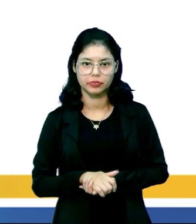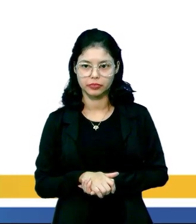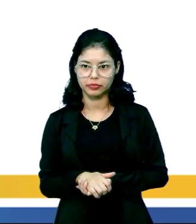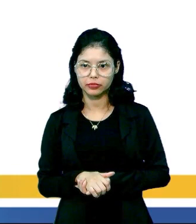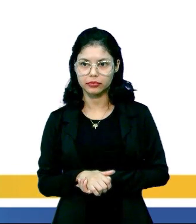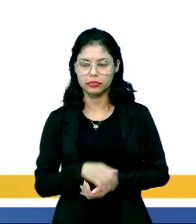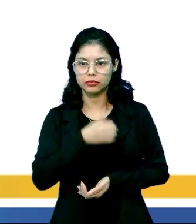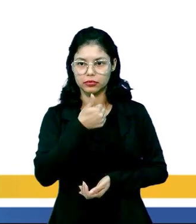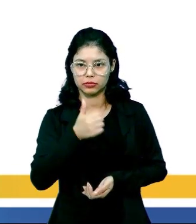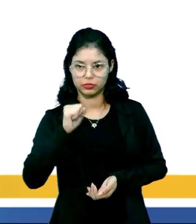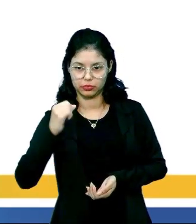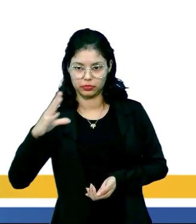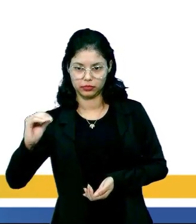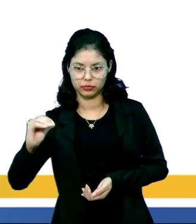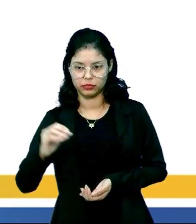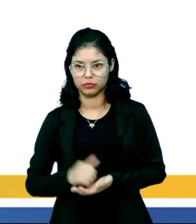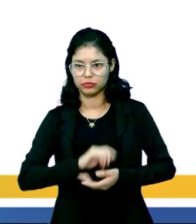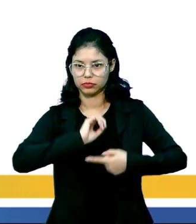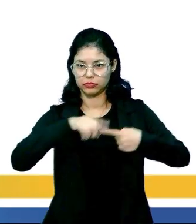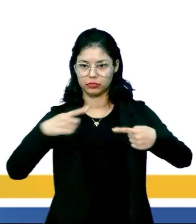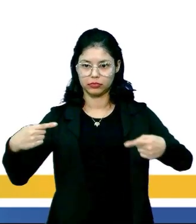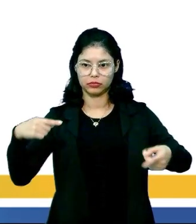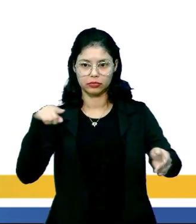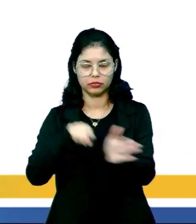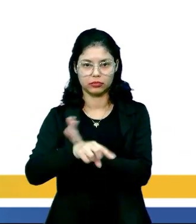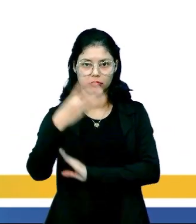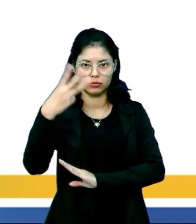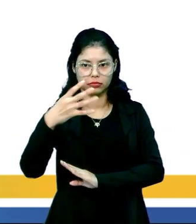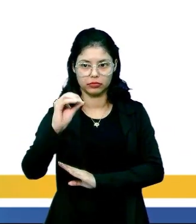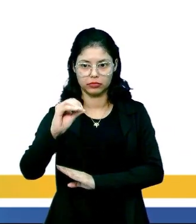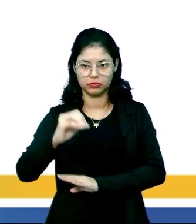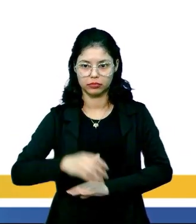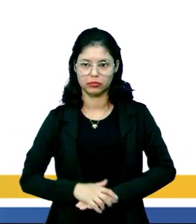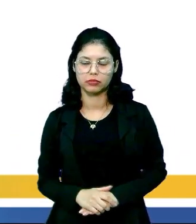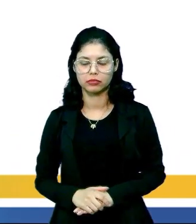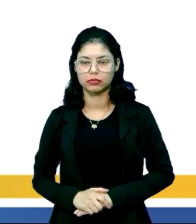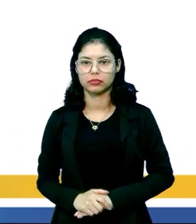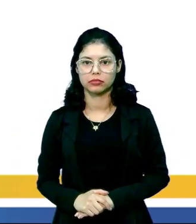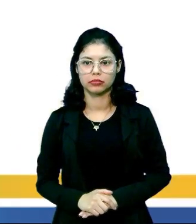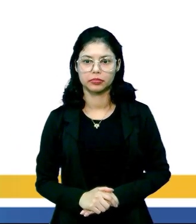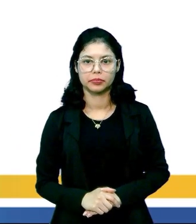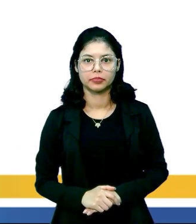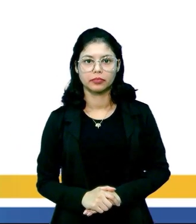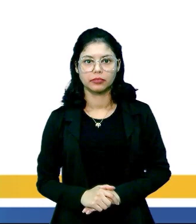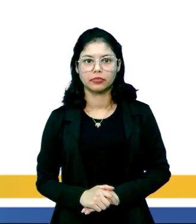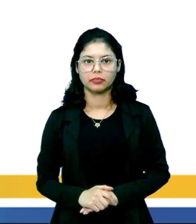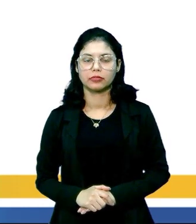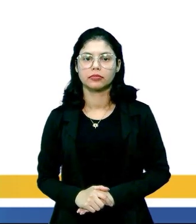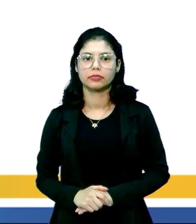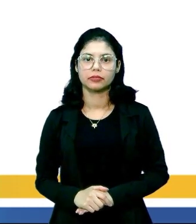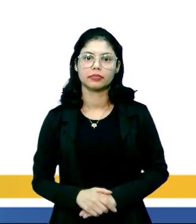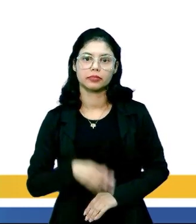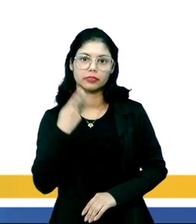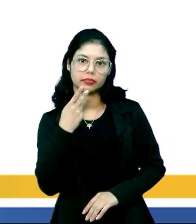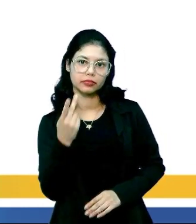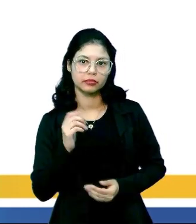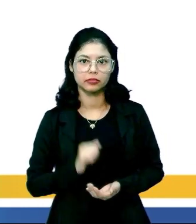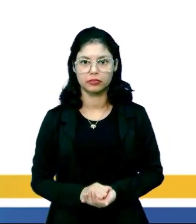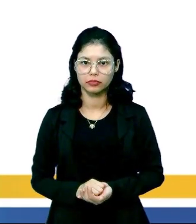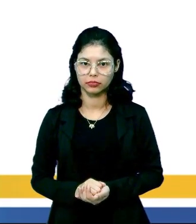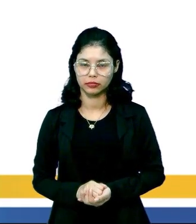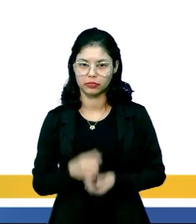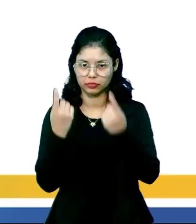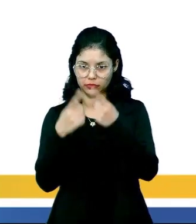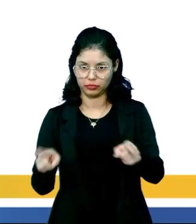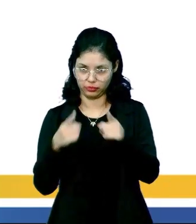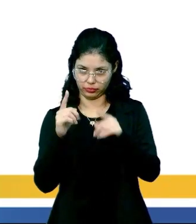página 108 nós temos a questão número 30 que fala sobre